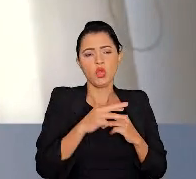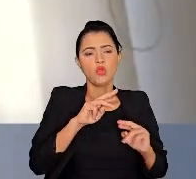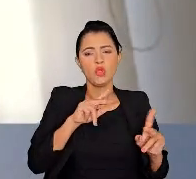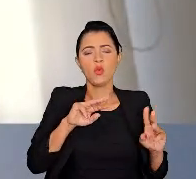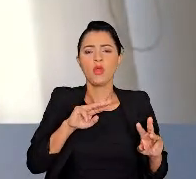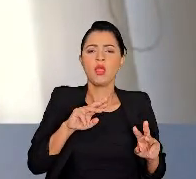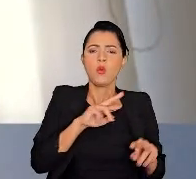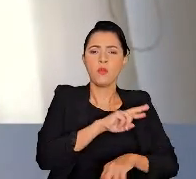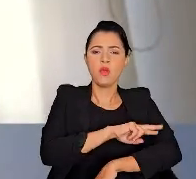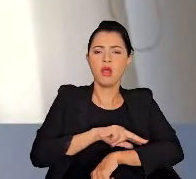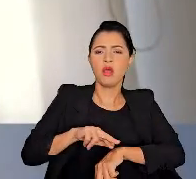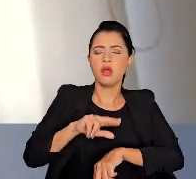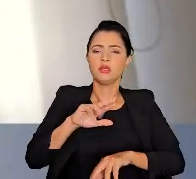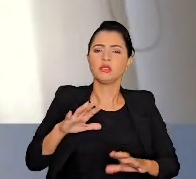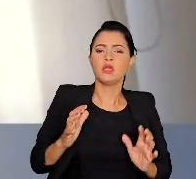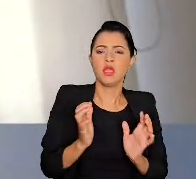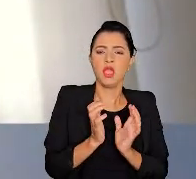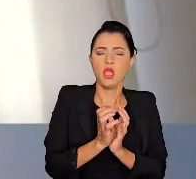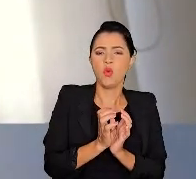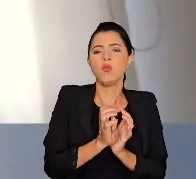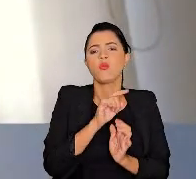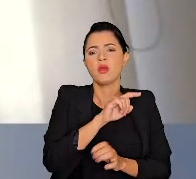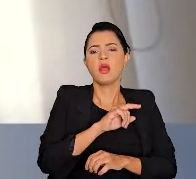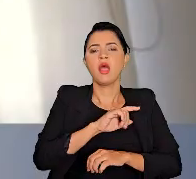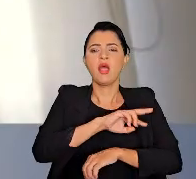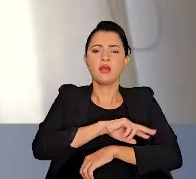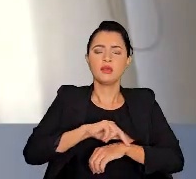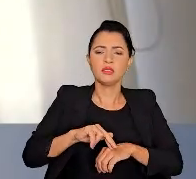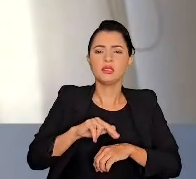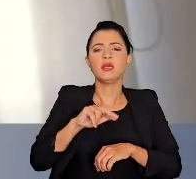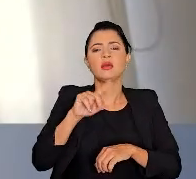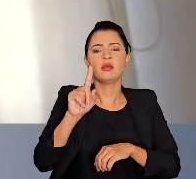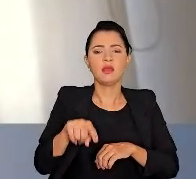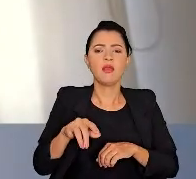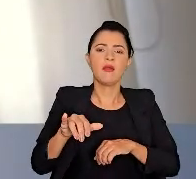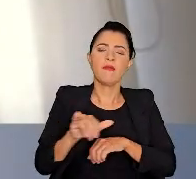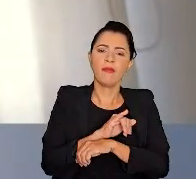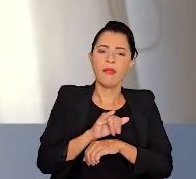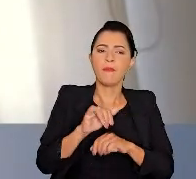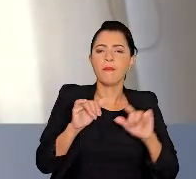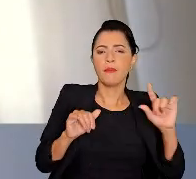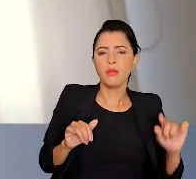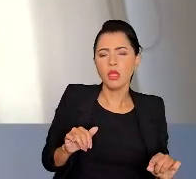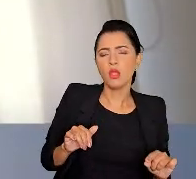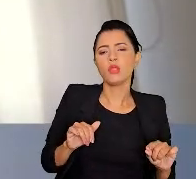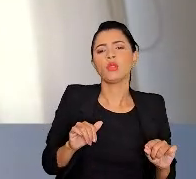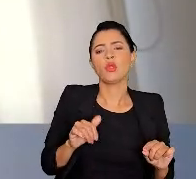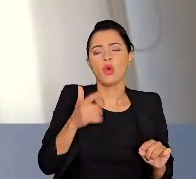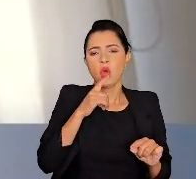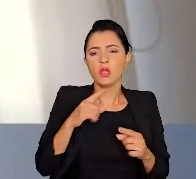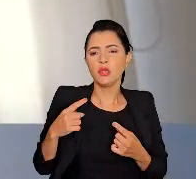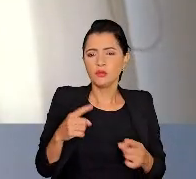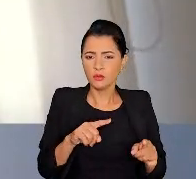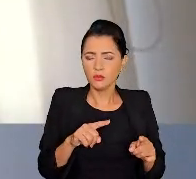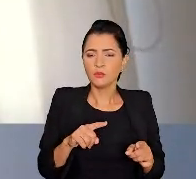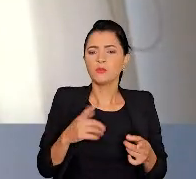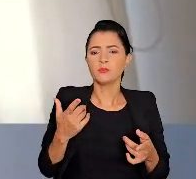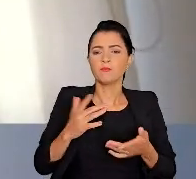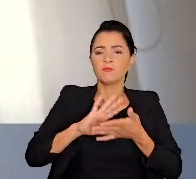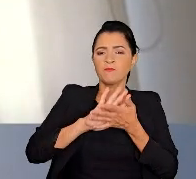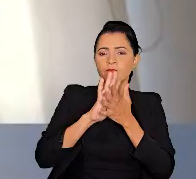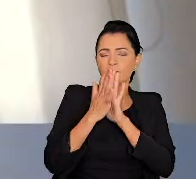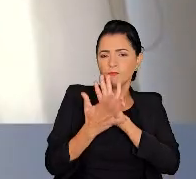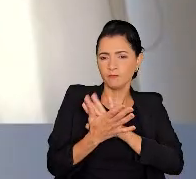isso, um segmento racial, atávica e geneticamente menor e pernicioso. Discriminação que,